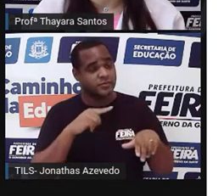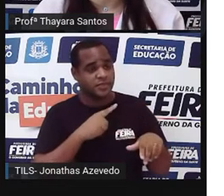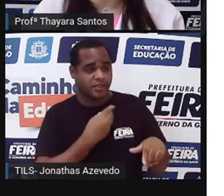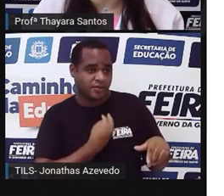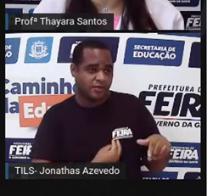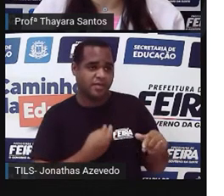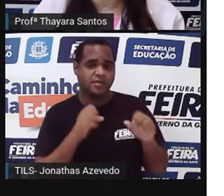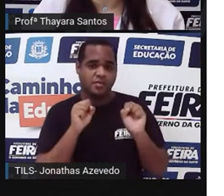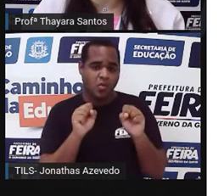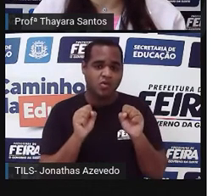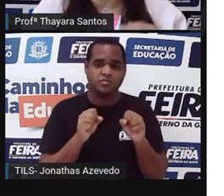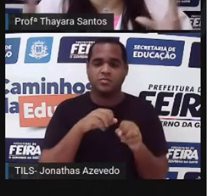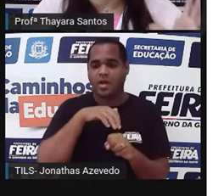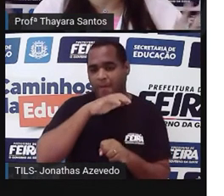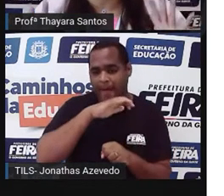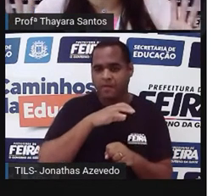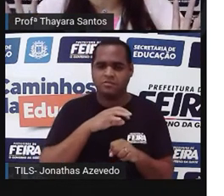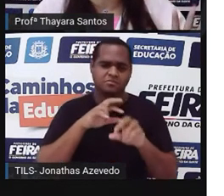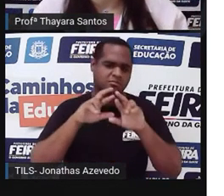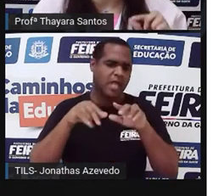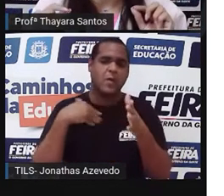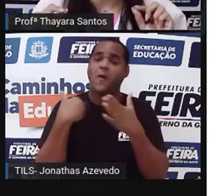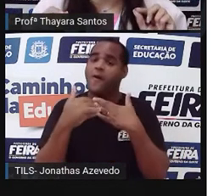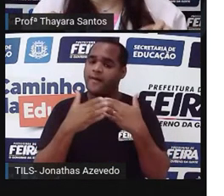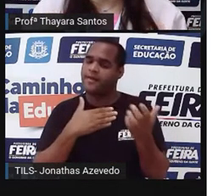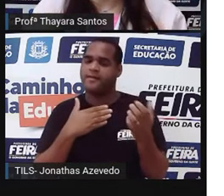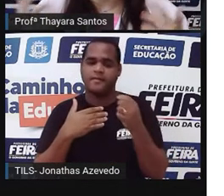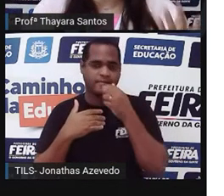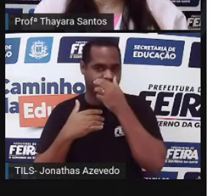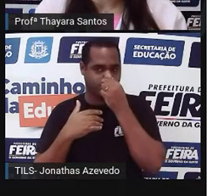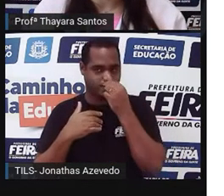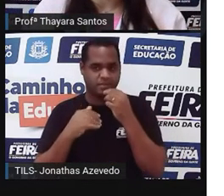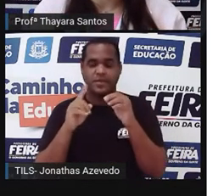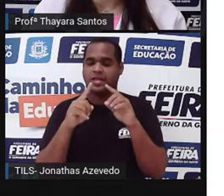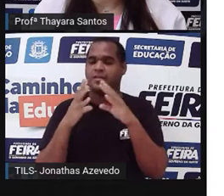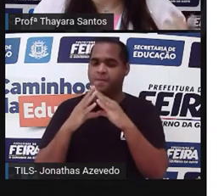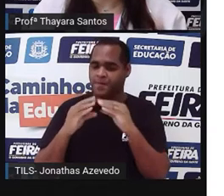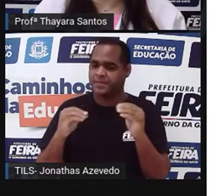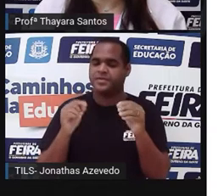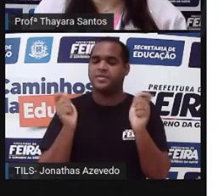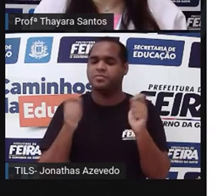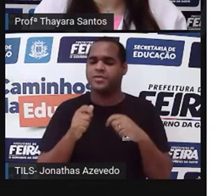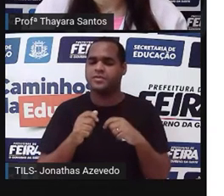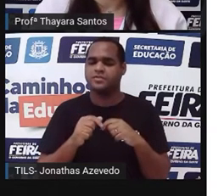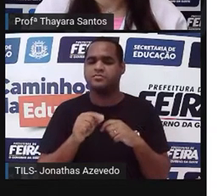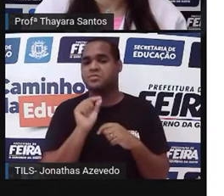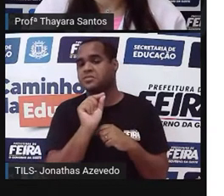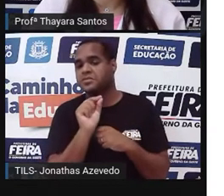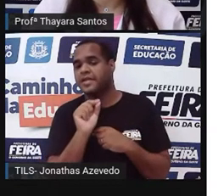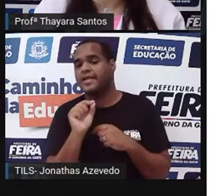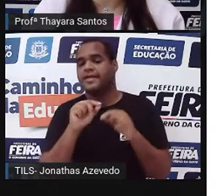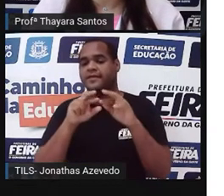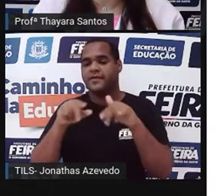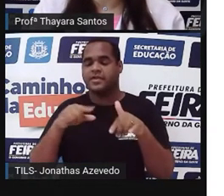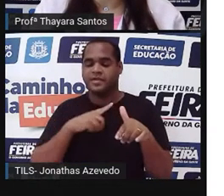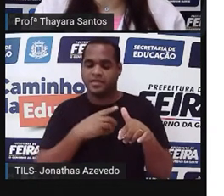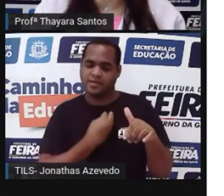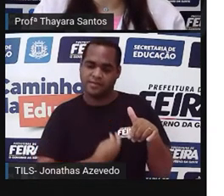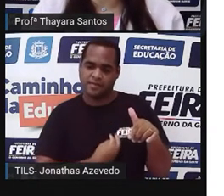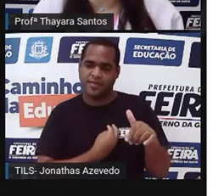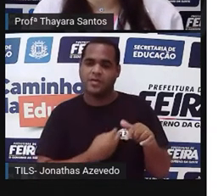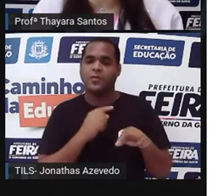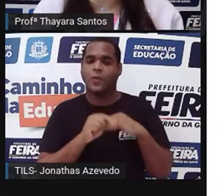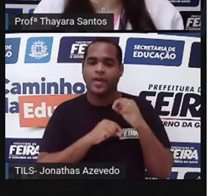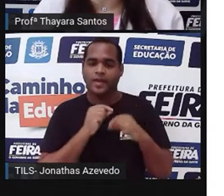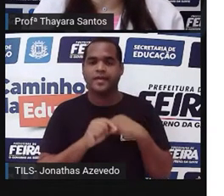pode ser uma planta, pode ser um animal, qualquer um, ele vai ser decomposto. E quem vai decompor esse ser vivo são as